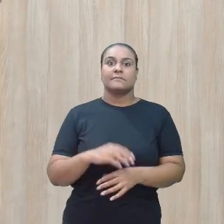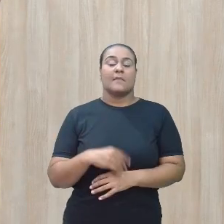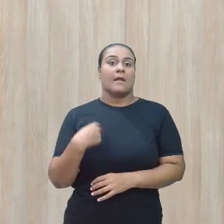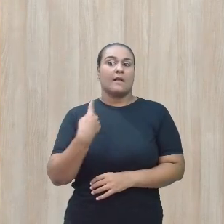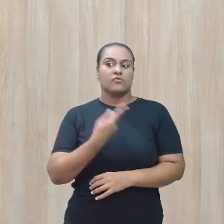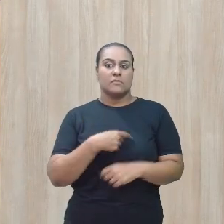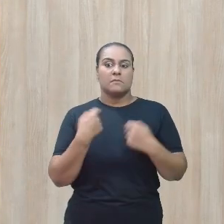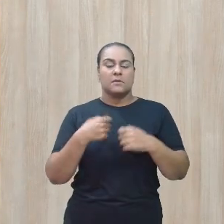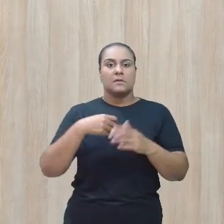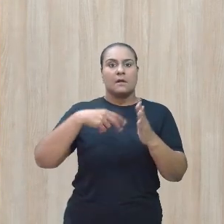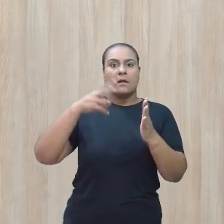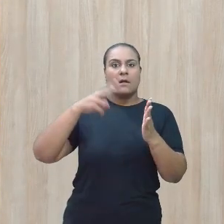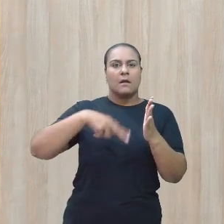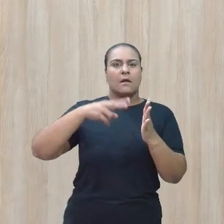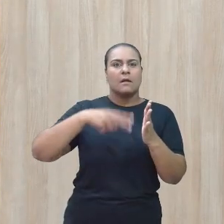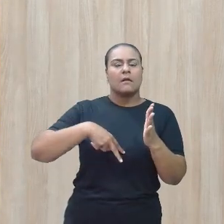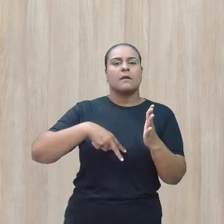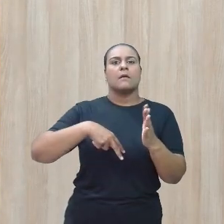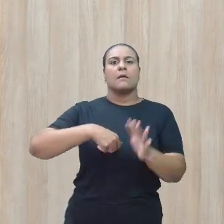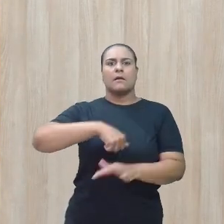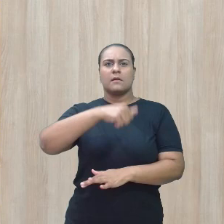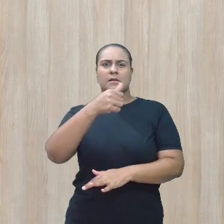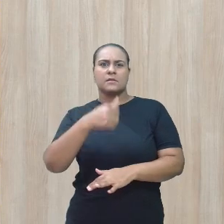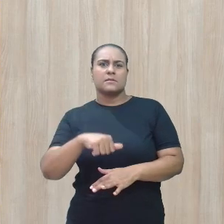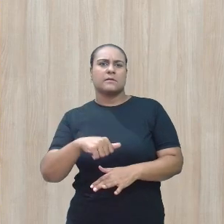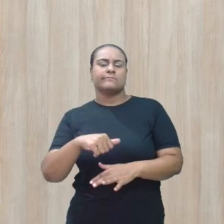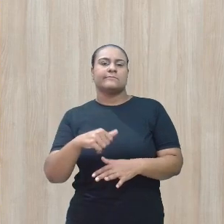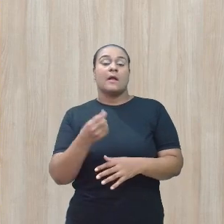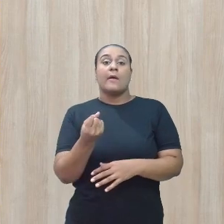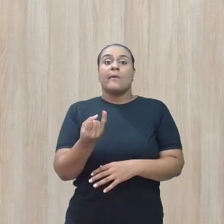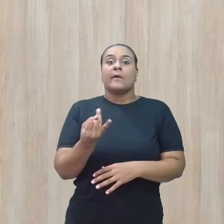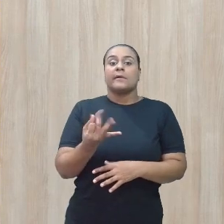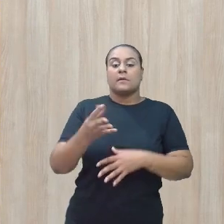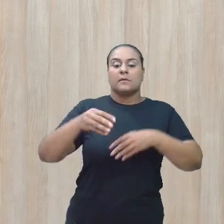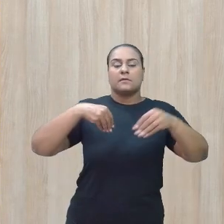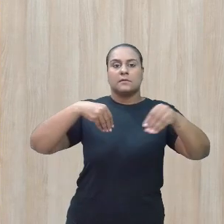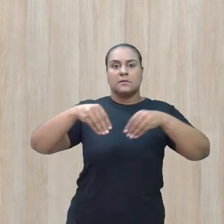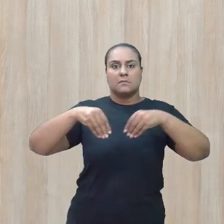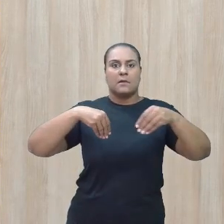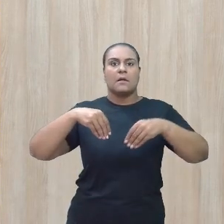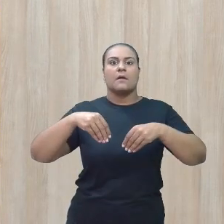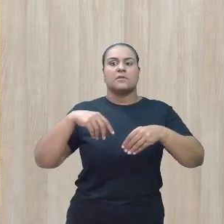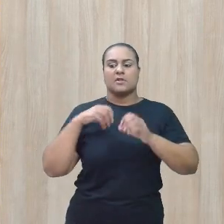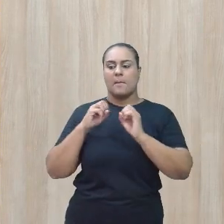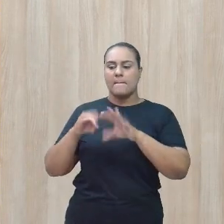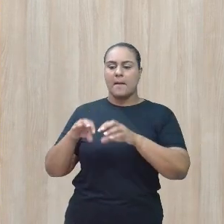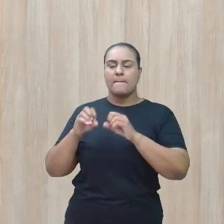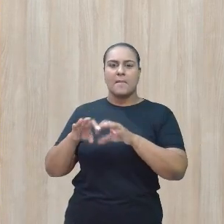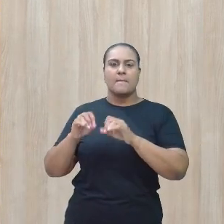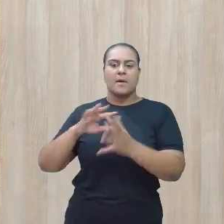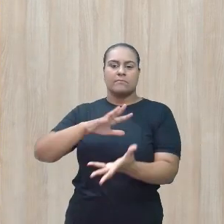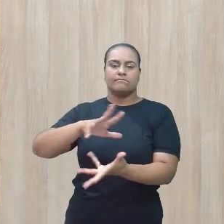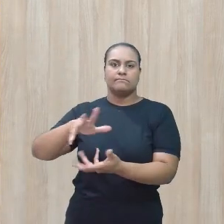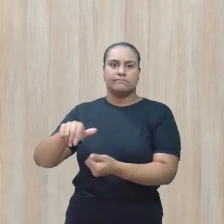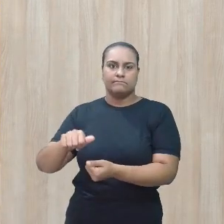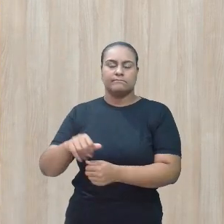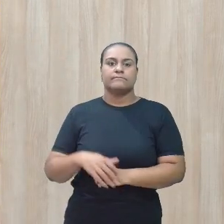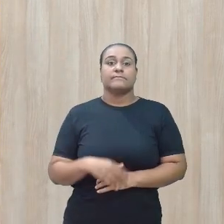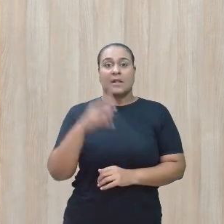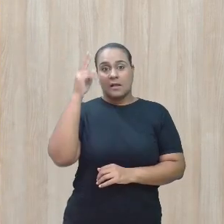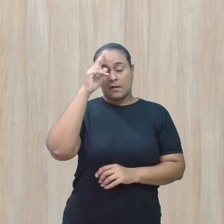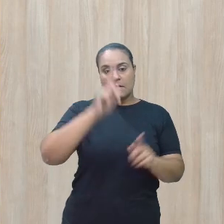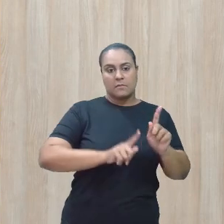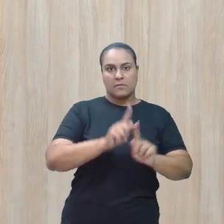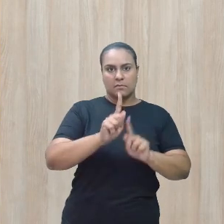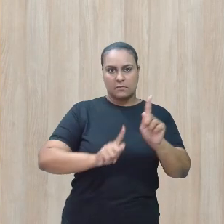discurso da gente perceber a quantidade de plástico, né, que a gente está colocando no nosso ambiente. Lembra que eu falei que a informação estatística é